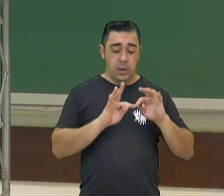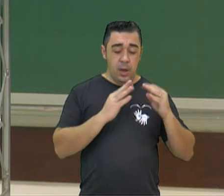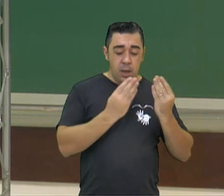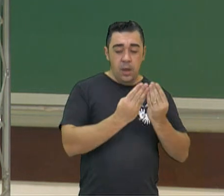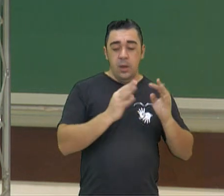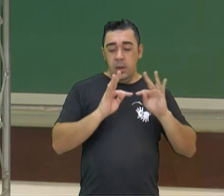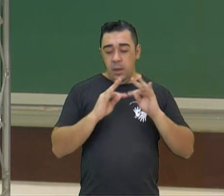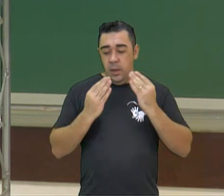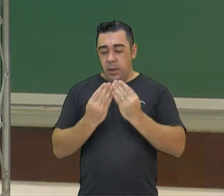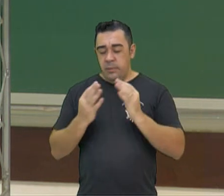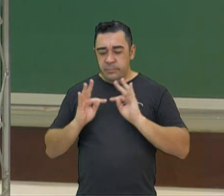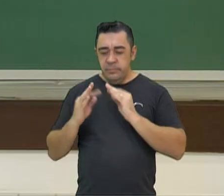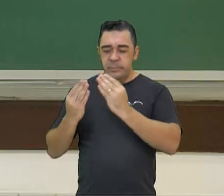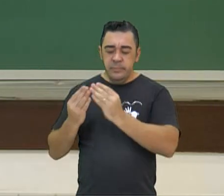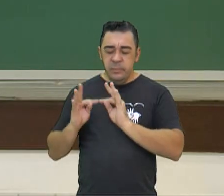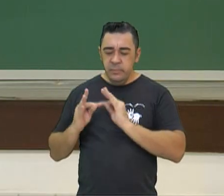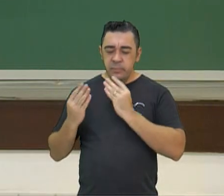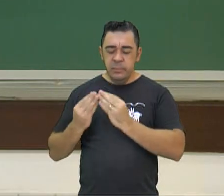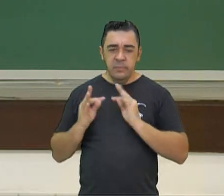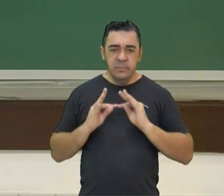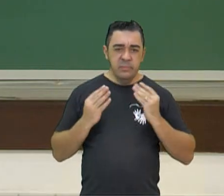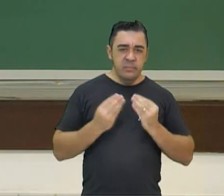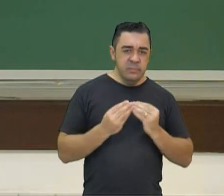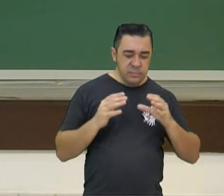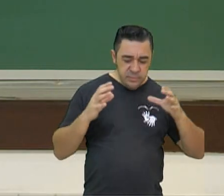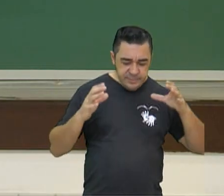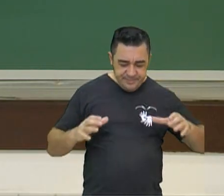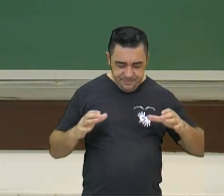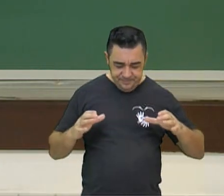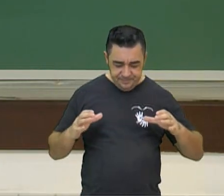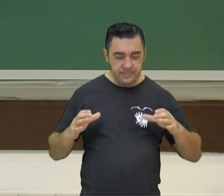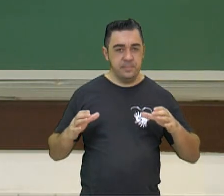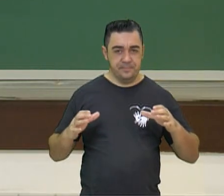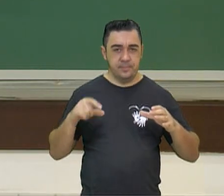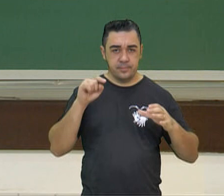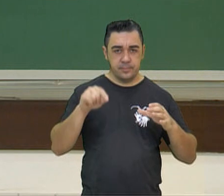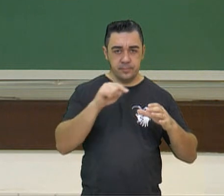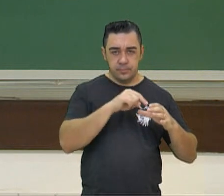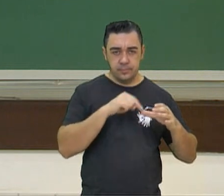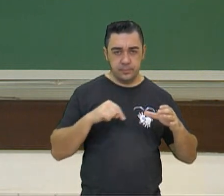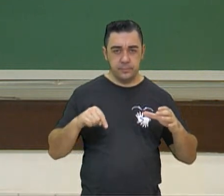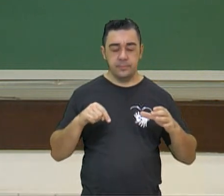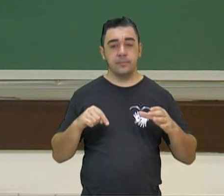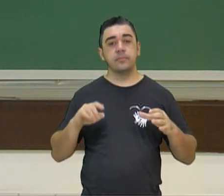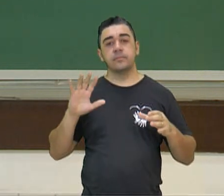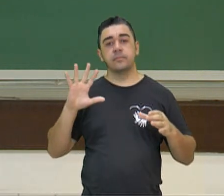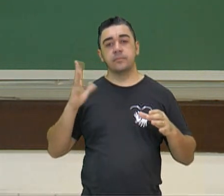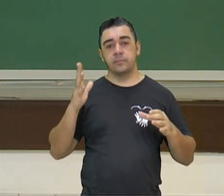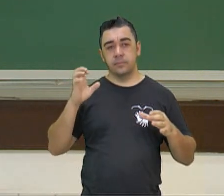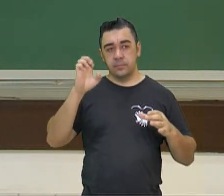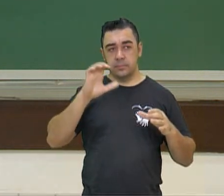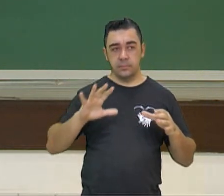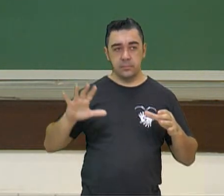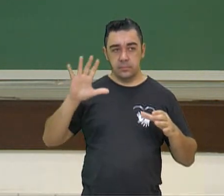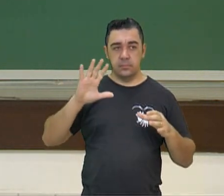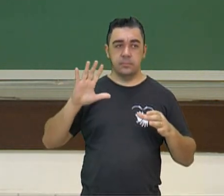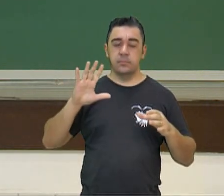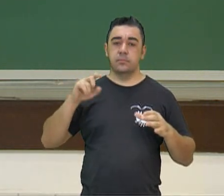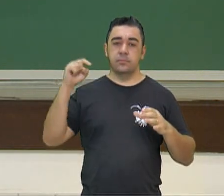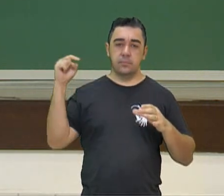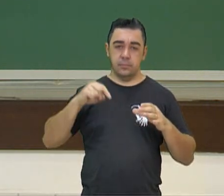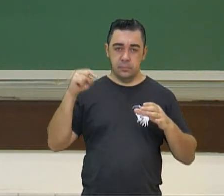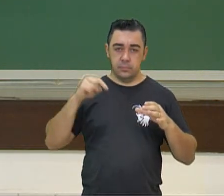E automaticamente, essas tribos foram postas pelos europeus, olha aqui o pontinho,